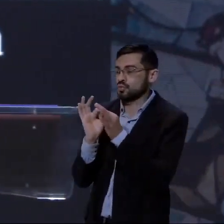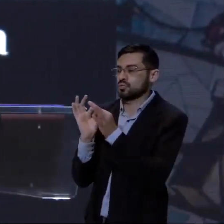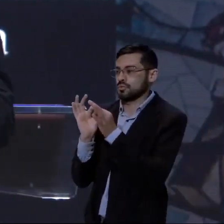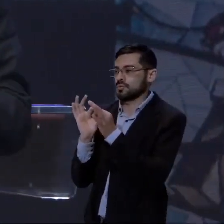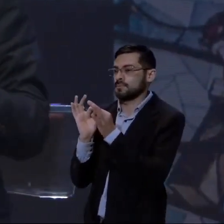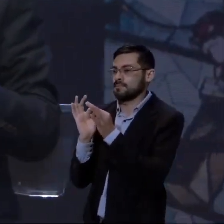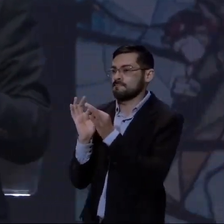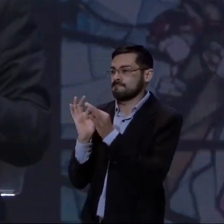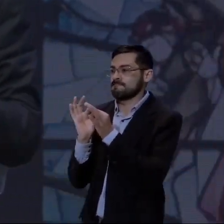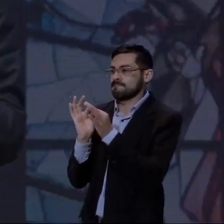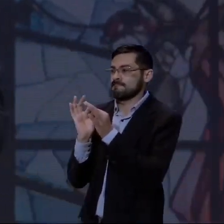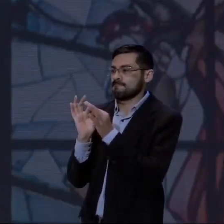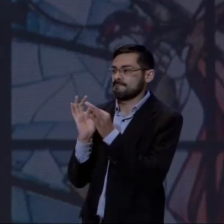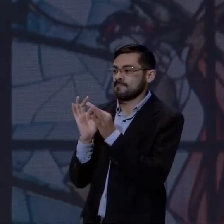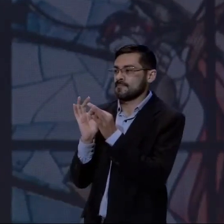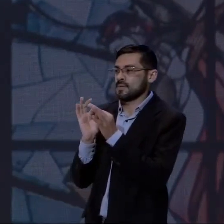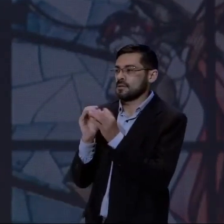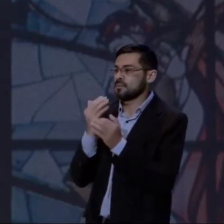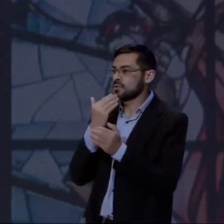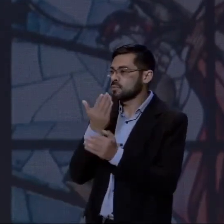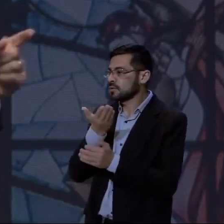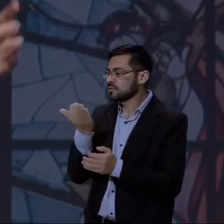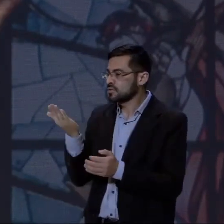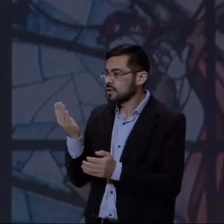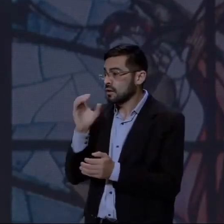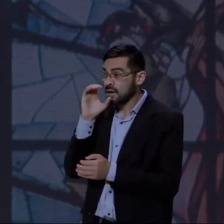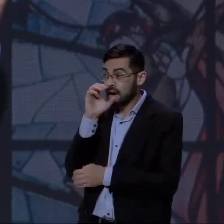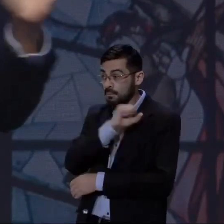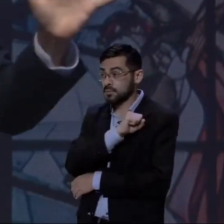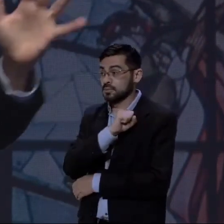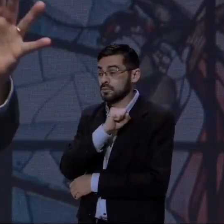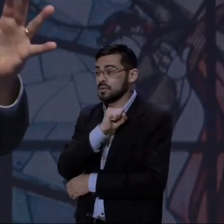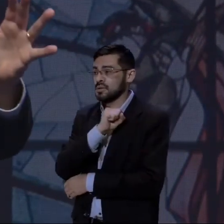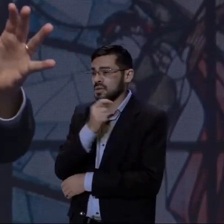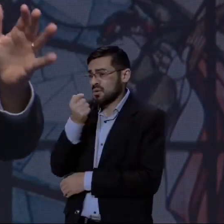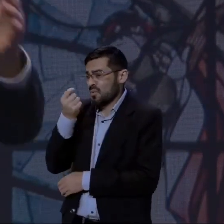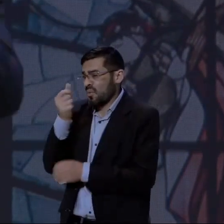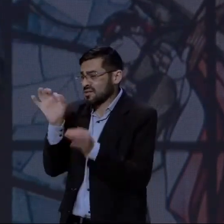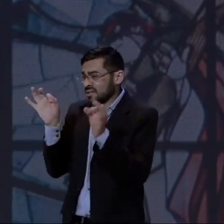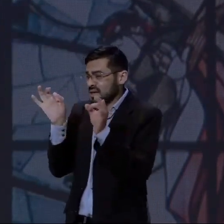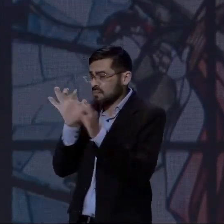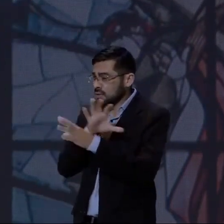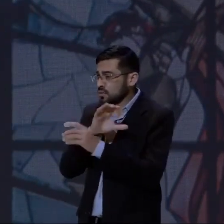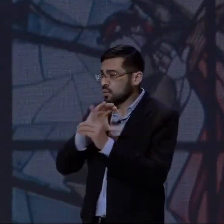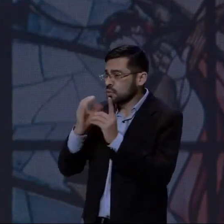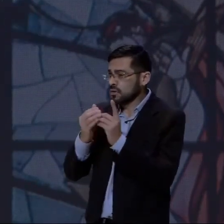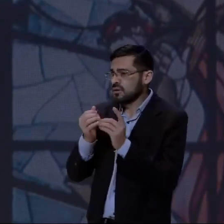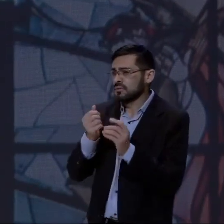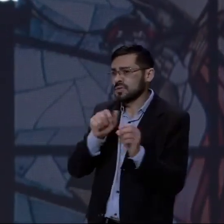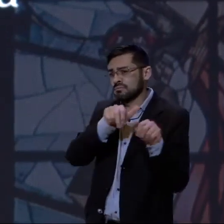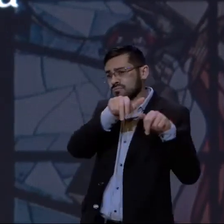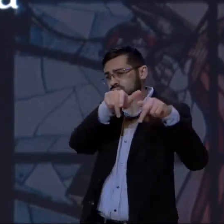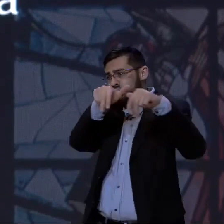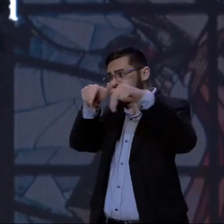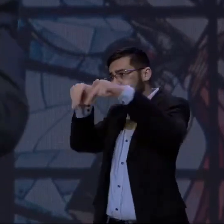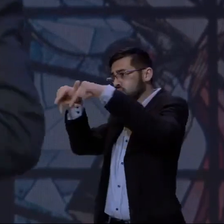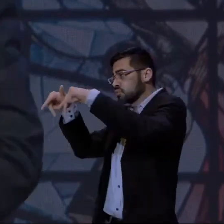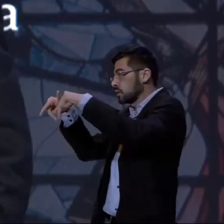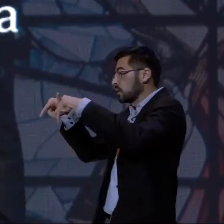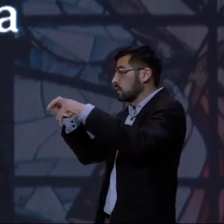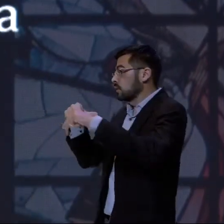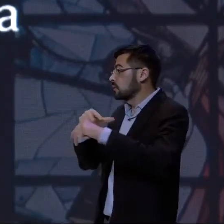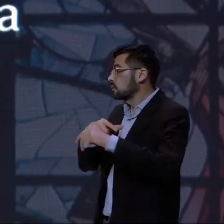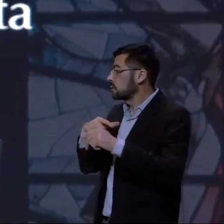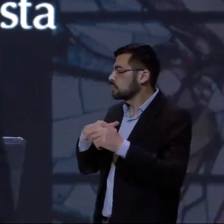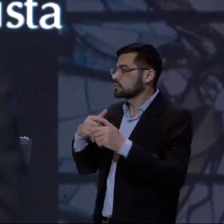orar juntos aqui. E eu queria te convidar para fazer rapidinho, tá? Quase terminando, mas para você vir até a frente aqui, porque nós temos um convite,